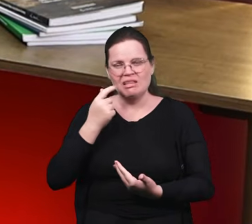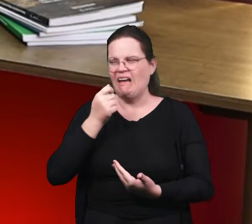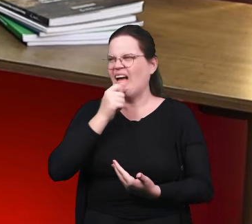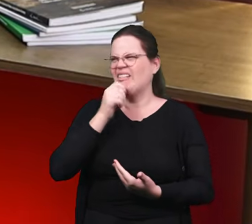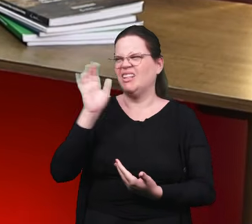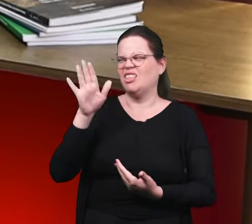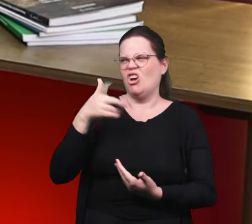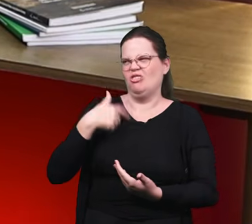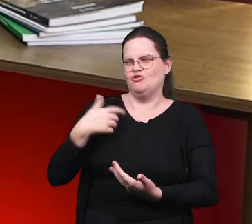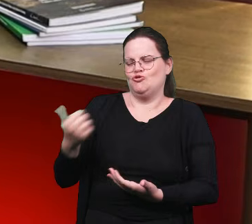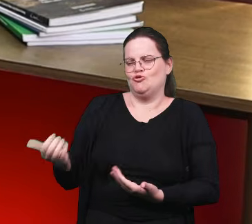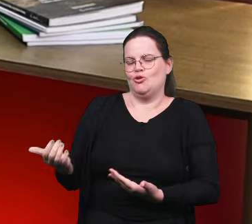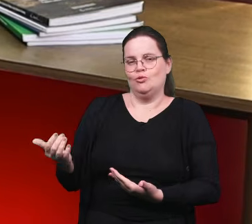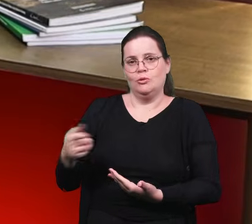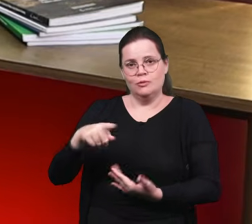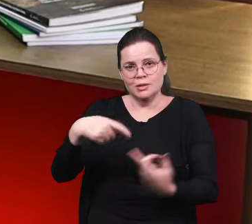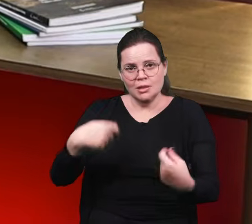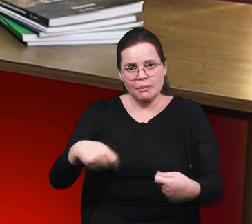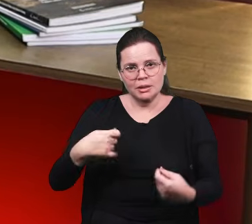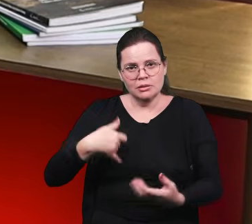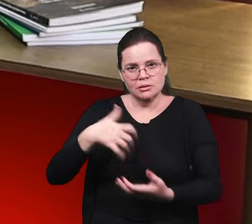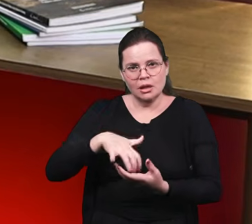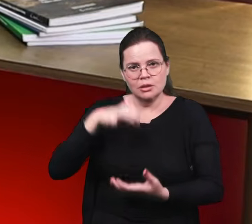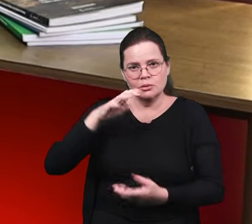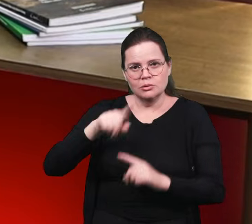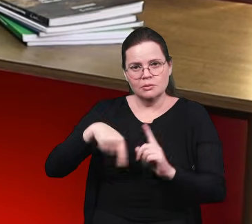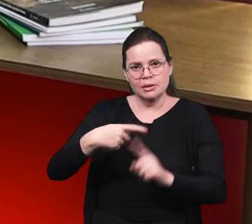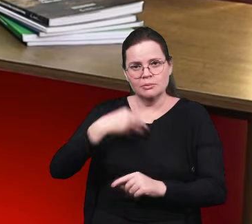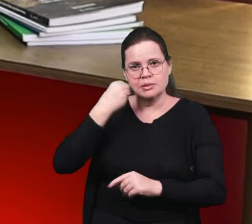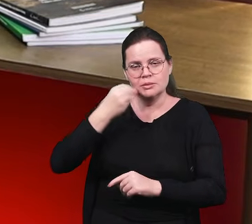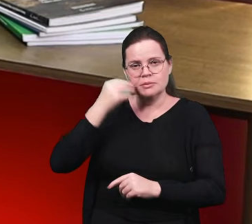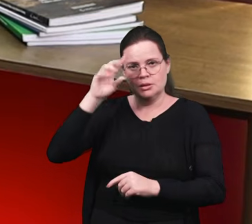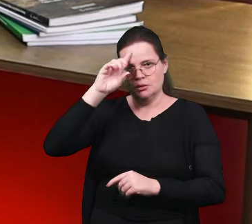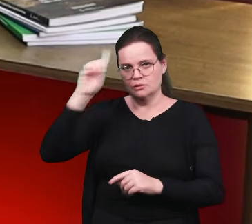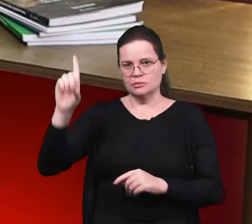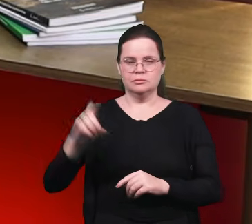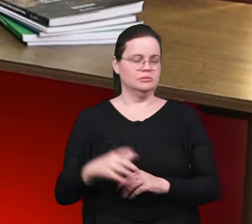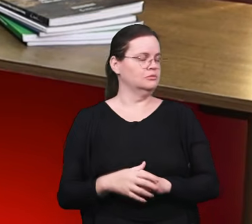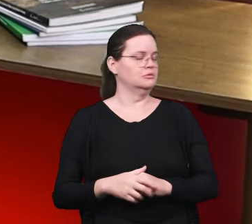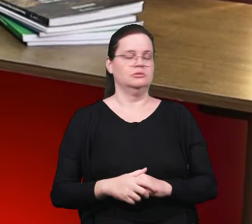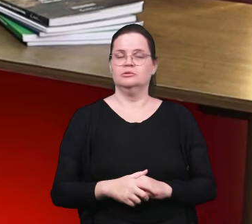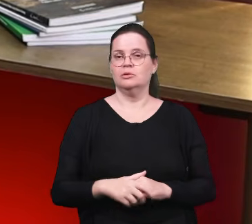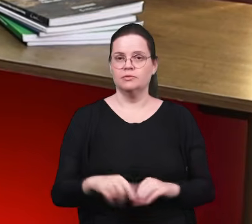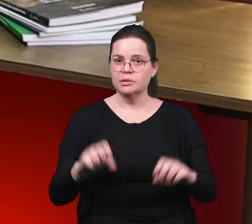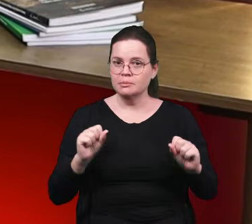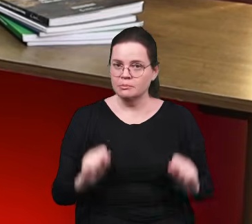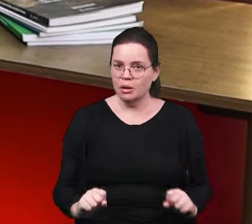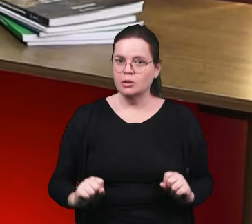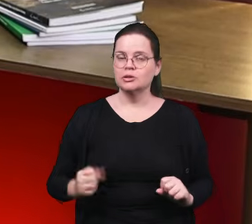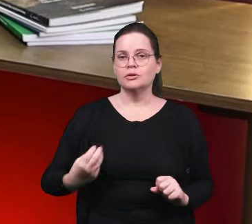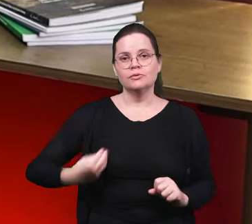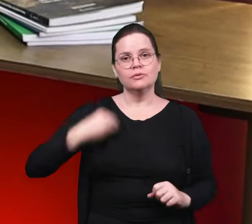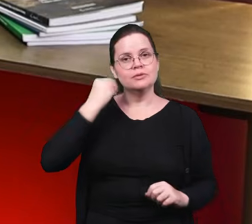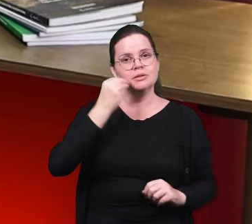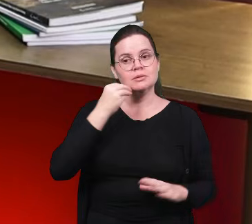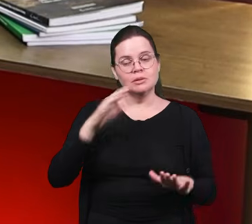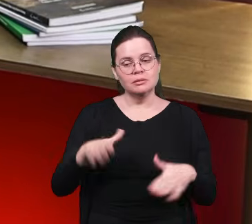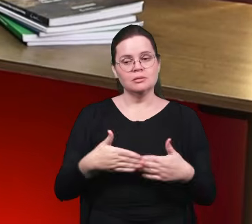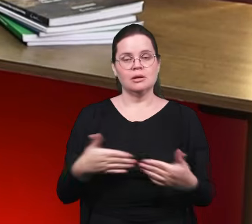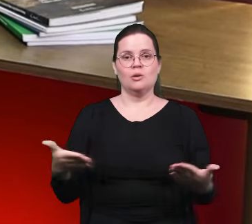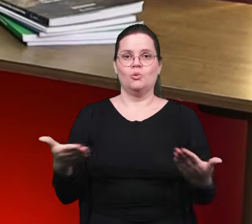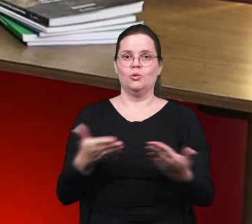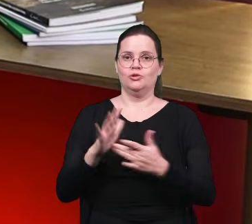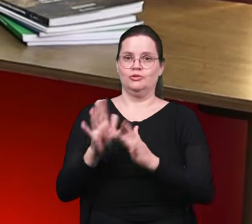você não precisa envelhecer para viver uma experiência com Jesus. Você pode viver essa experiência hoje